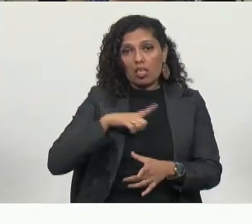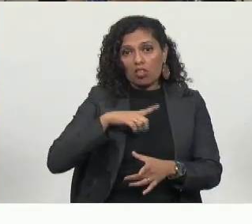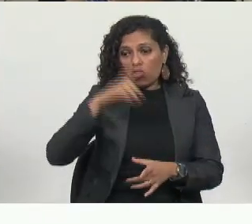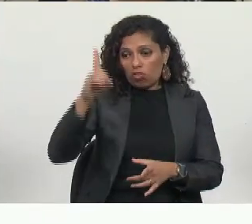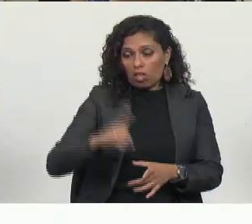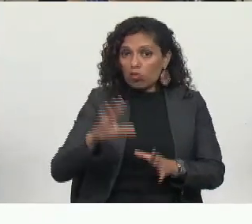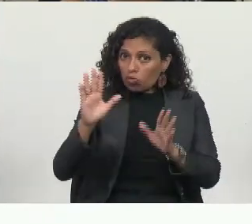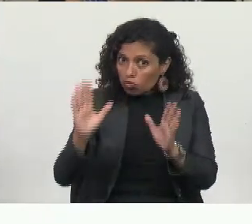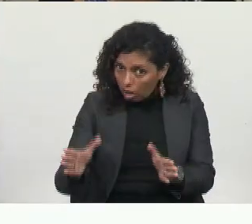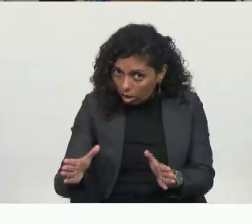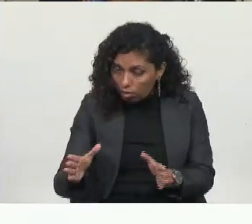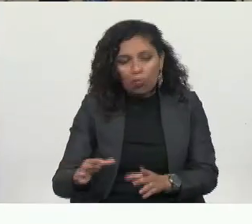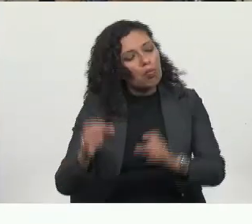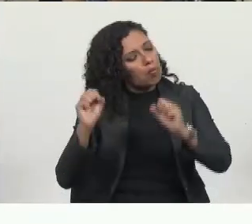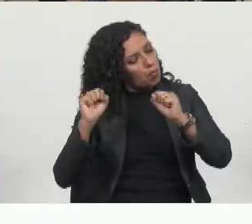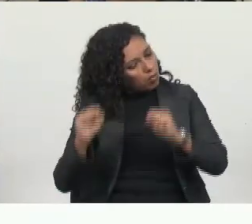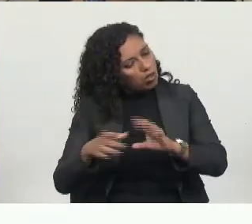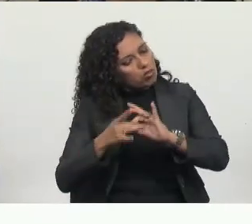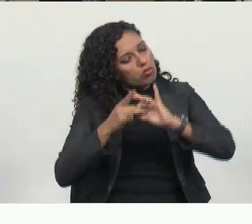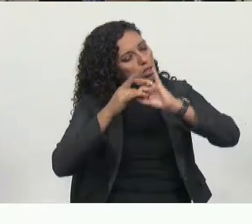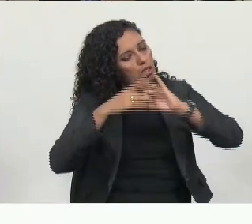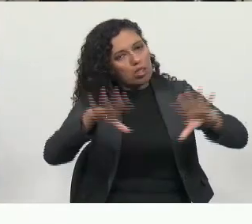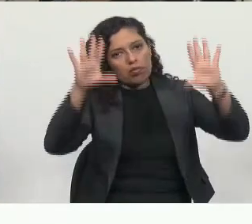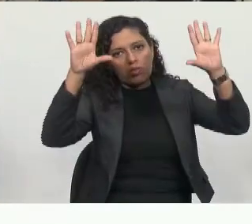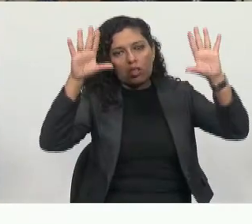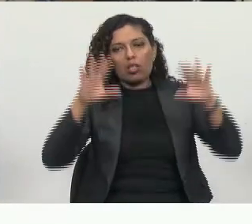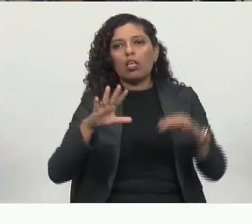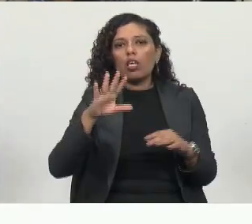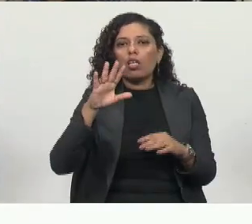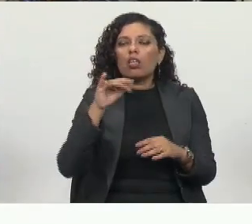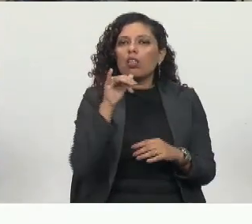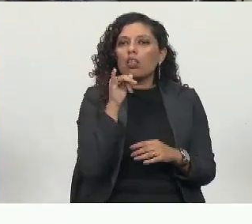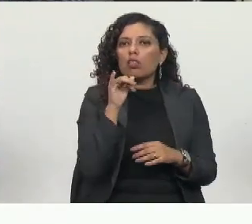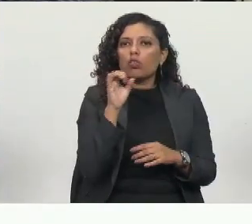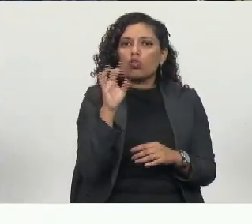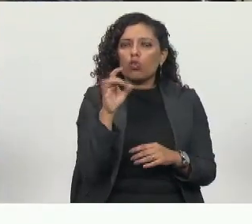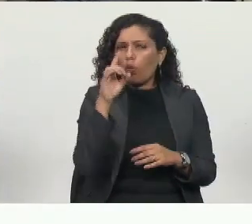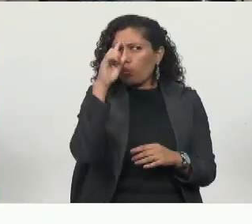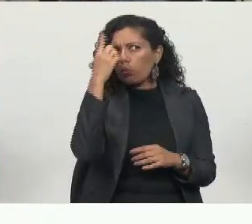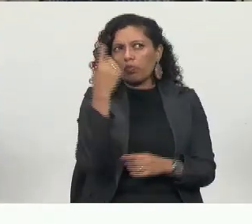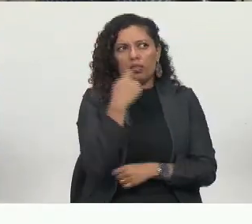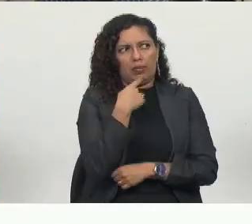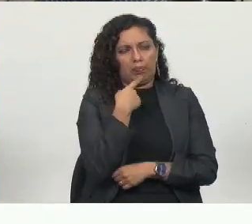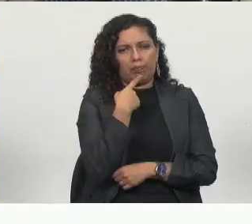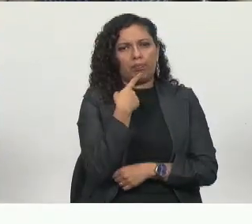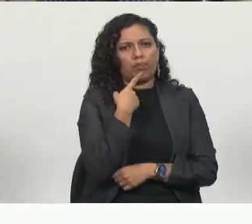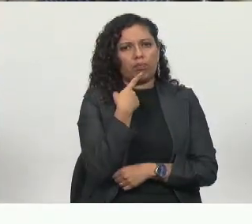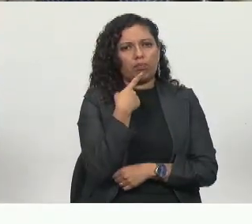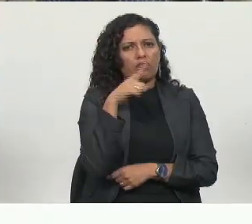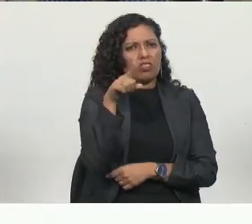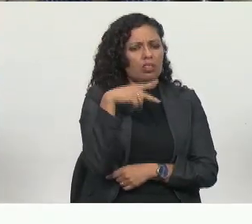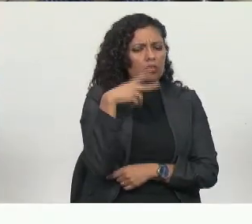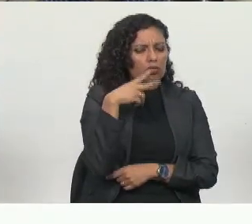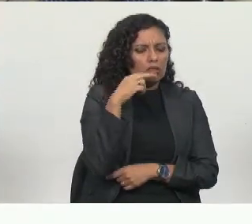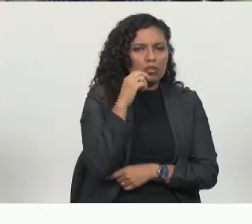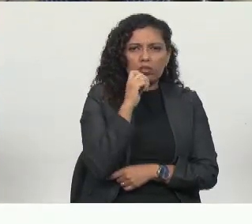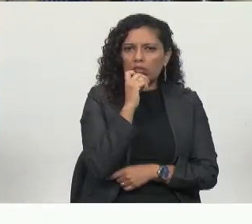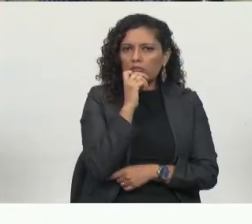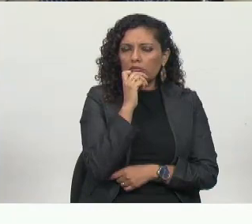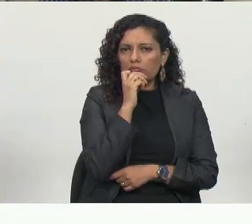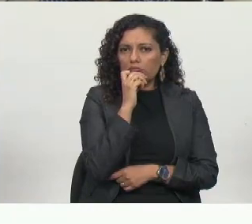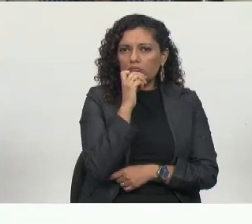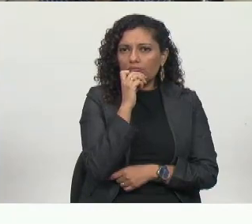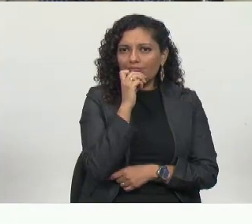Está dizendo o porte de quem não tem porte. Essa questão nesse prédio aqui atual. Não, só uma dúvida em cima do que Vossa Excelência falou. Chegou agora, já vem